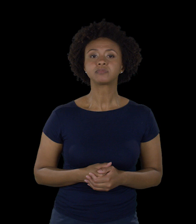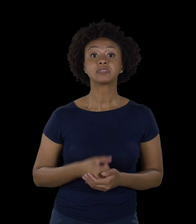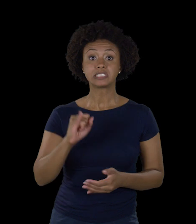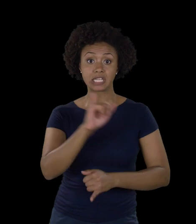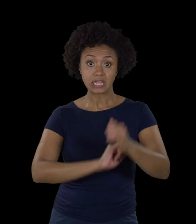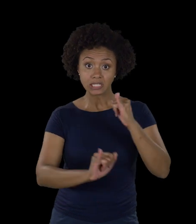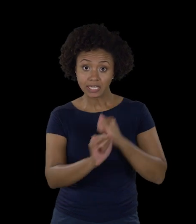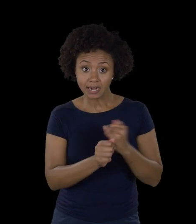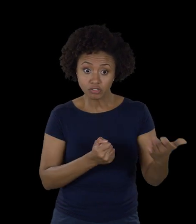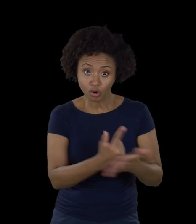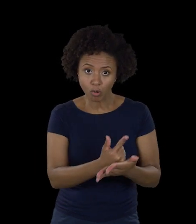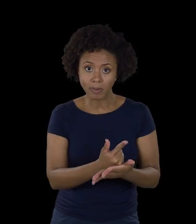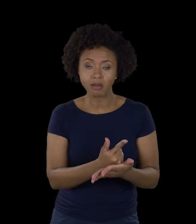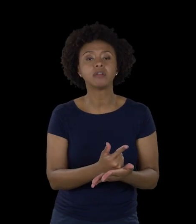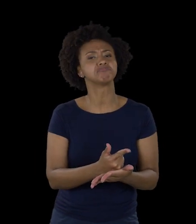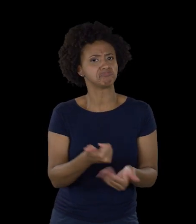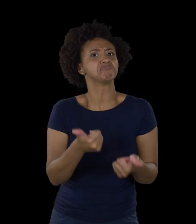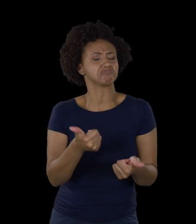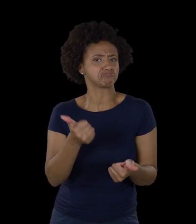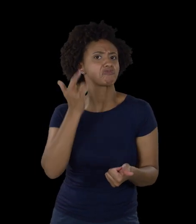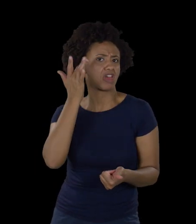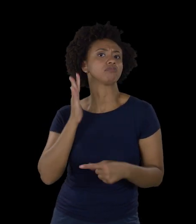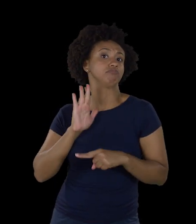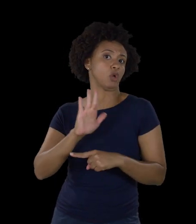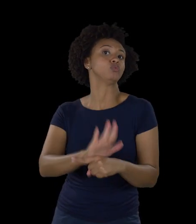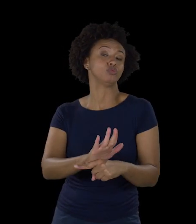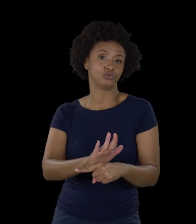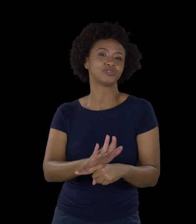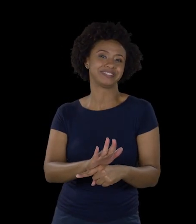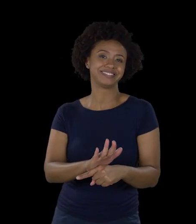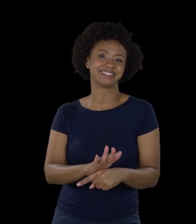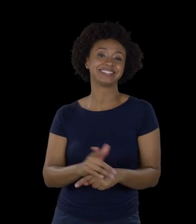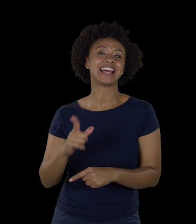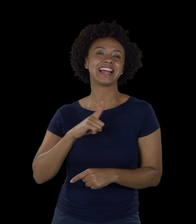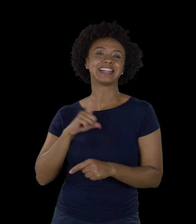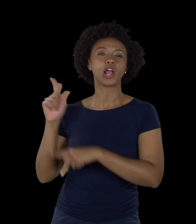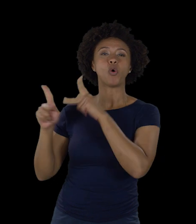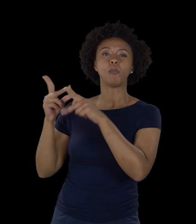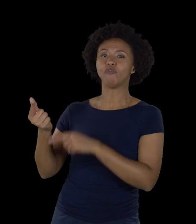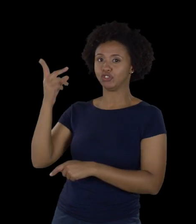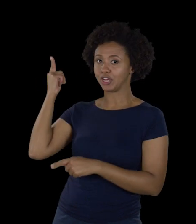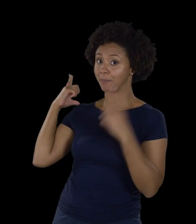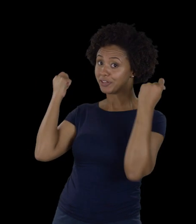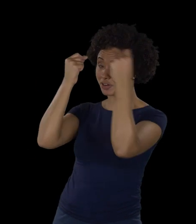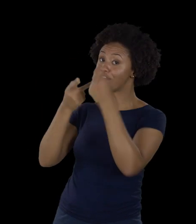você souber tirar o melhor proveito delas, são muito práticas. E, como diziam os gregos, tempo é dinheiro.